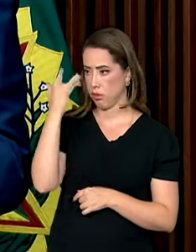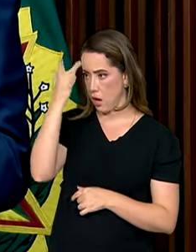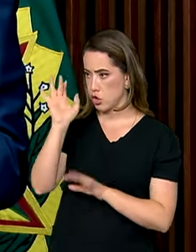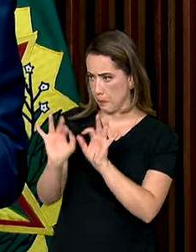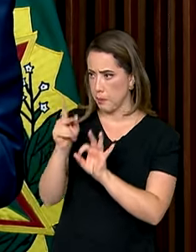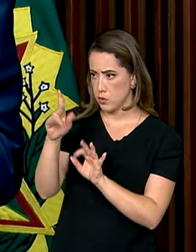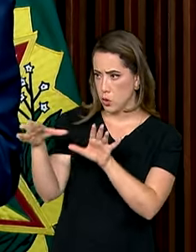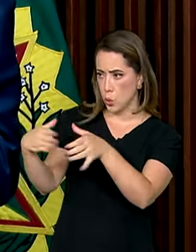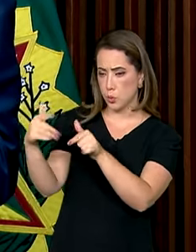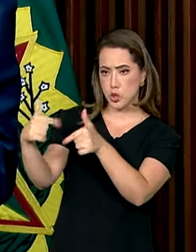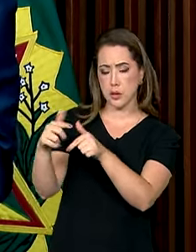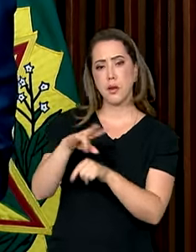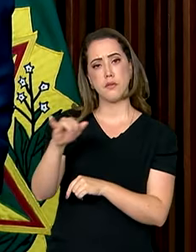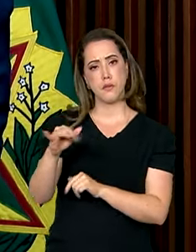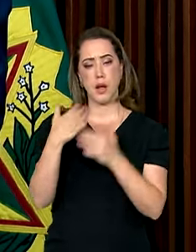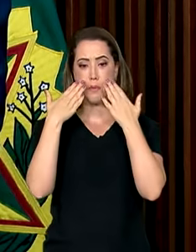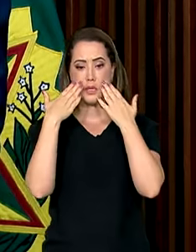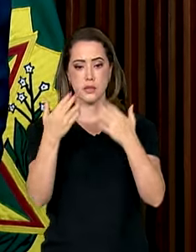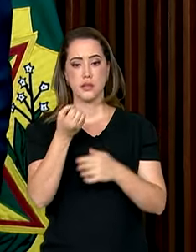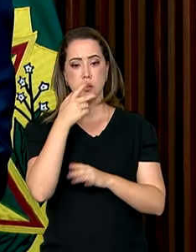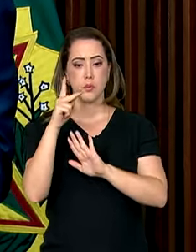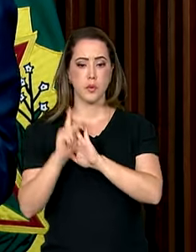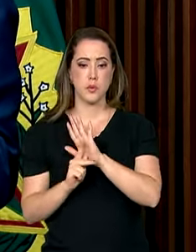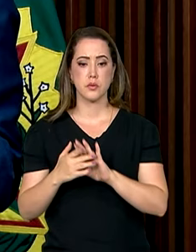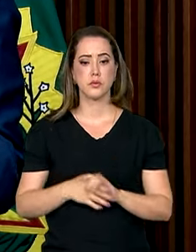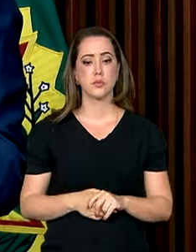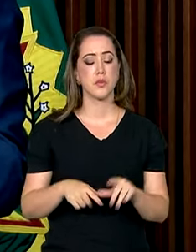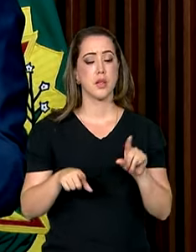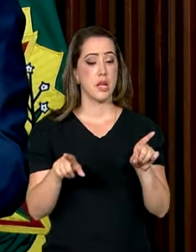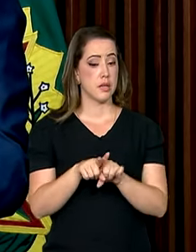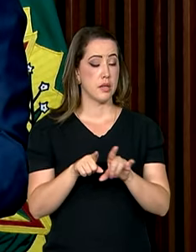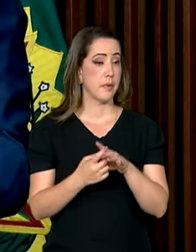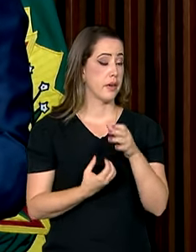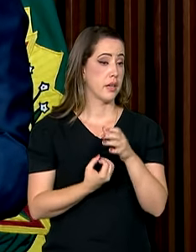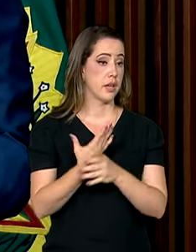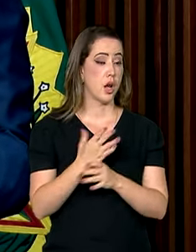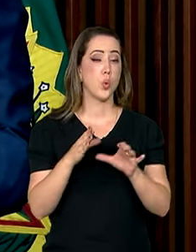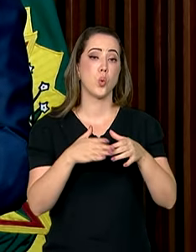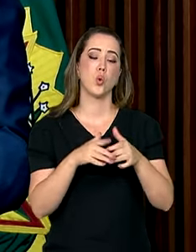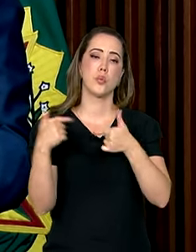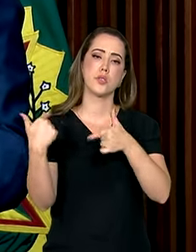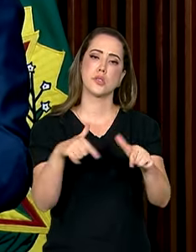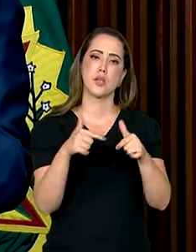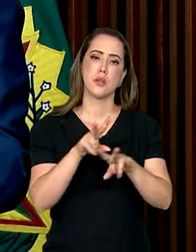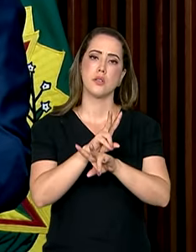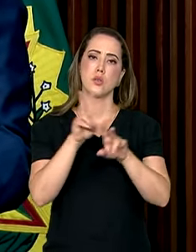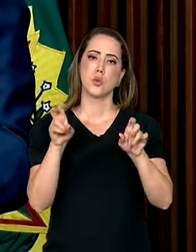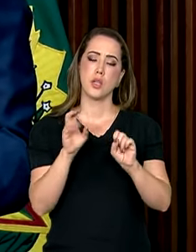a sua turma para fazer apresentar um bom projeto e ainda vamos instalar um grupo de trabalho sobre